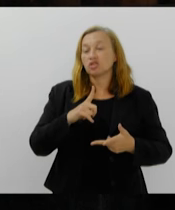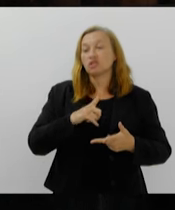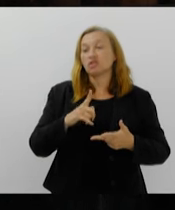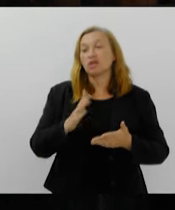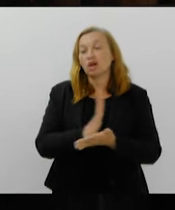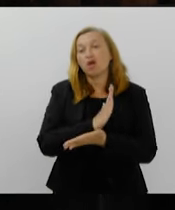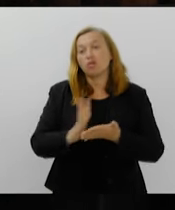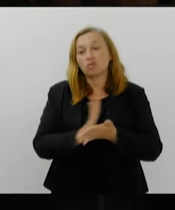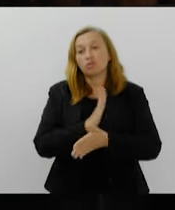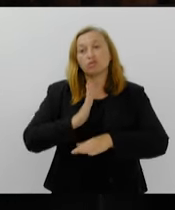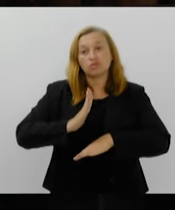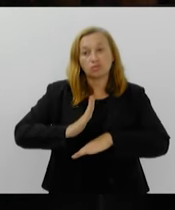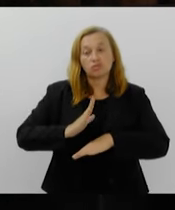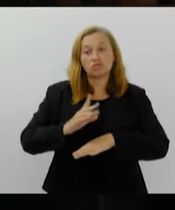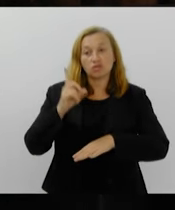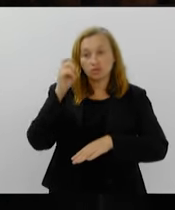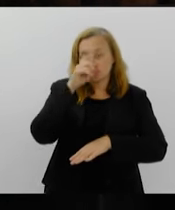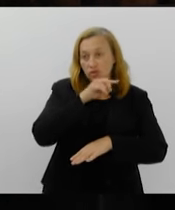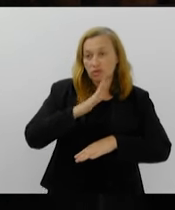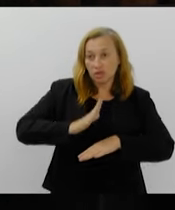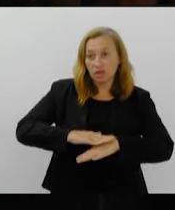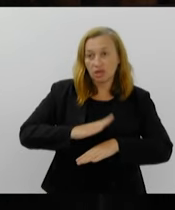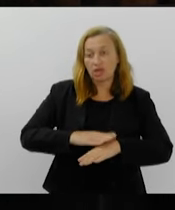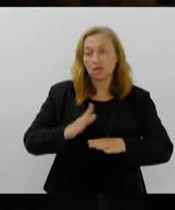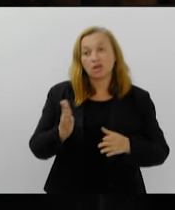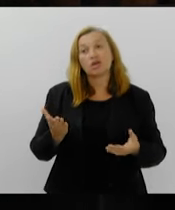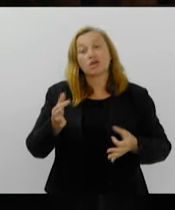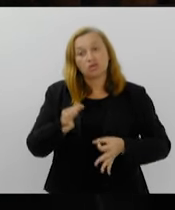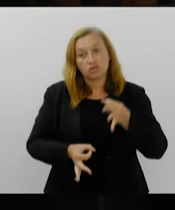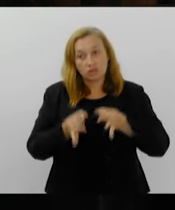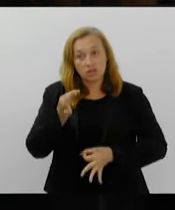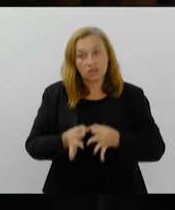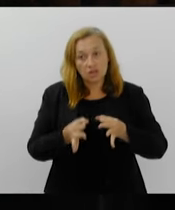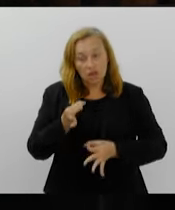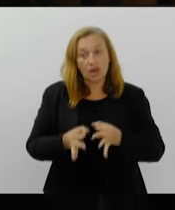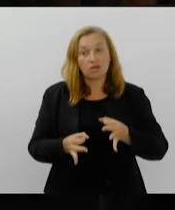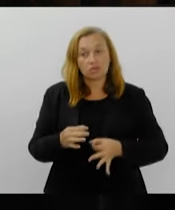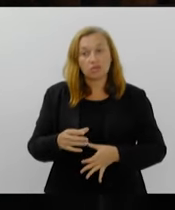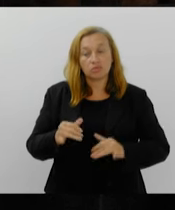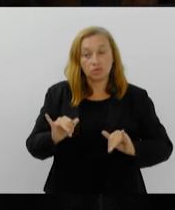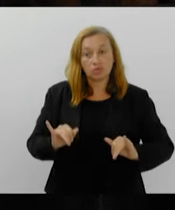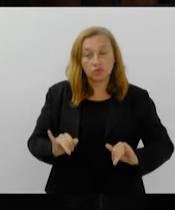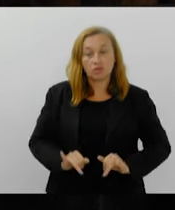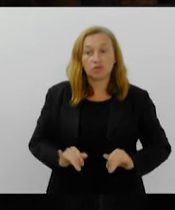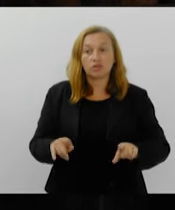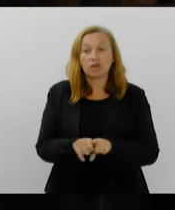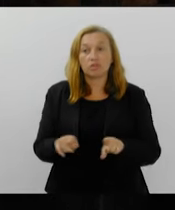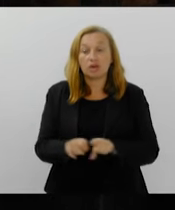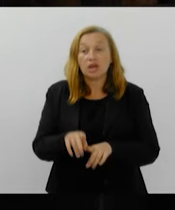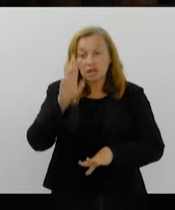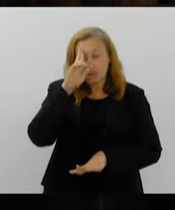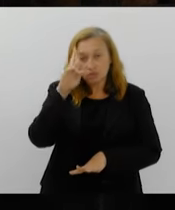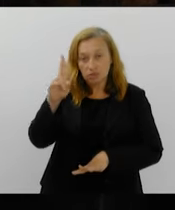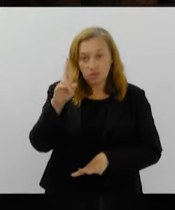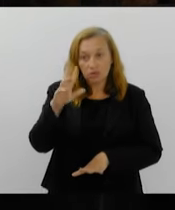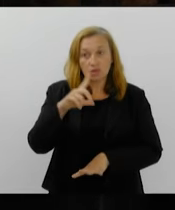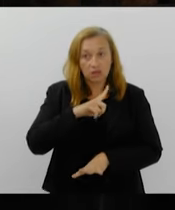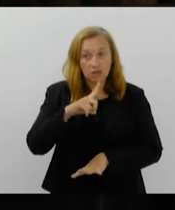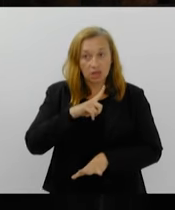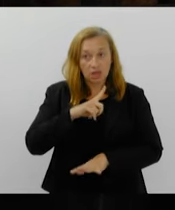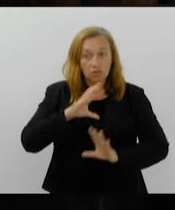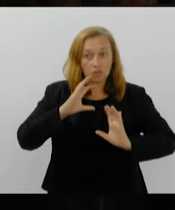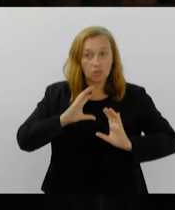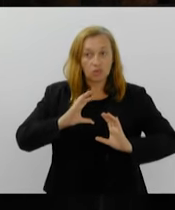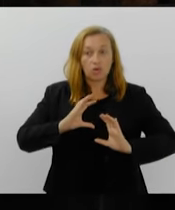aqui e os enfrento no poder judiciário de fato se vossa excelência eh tem a conduta da